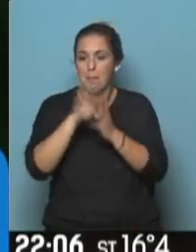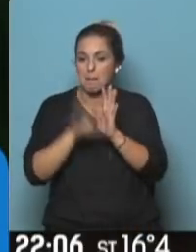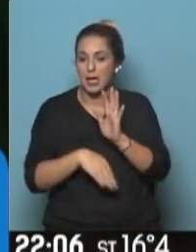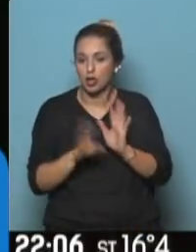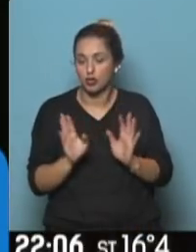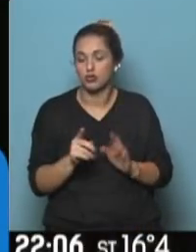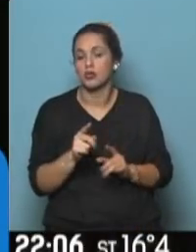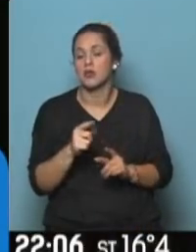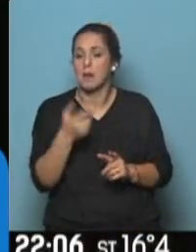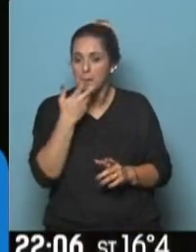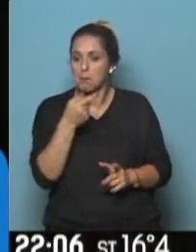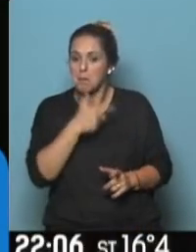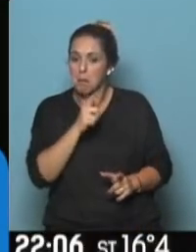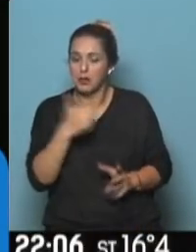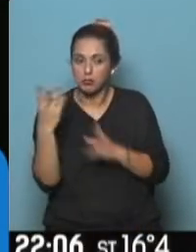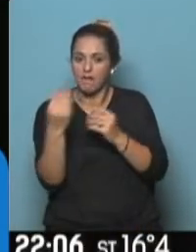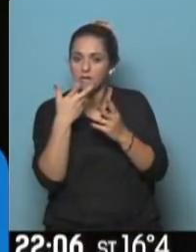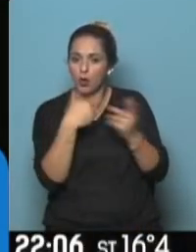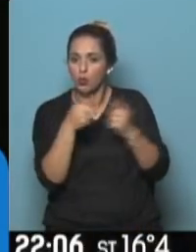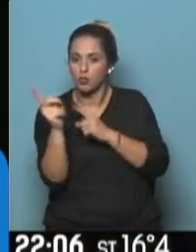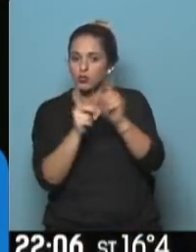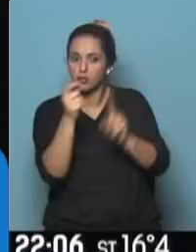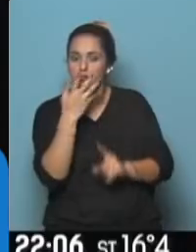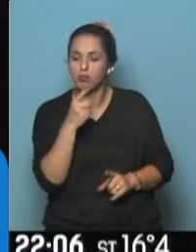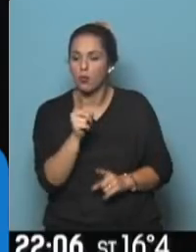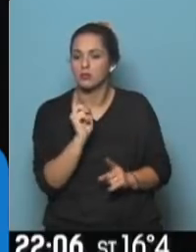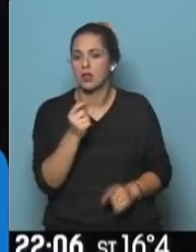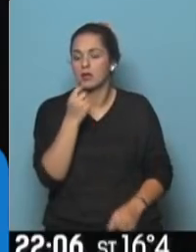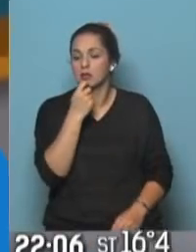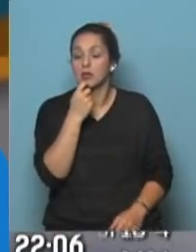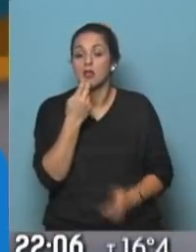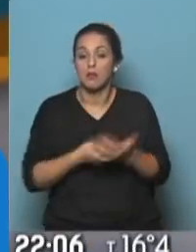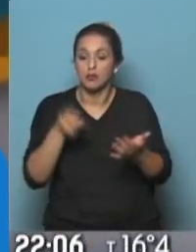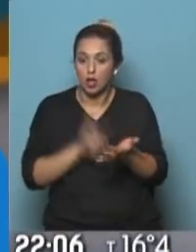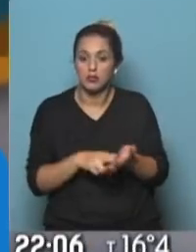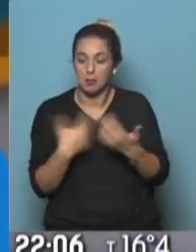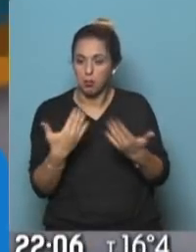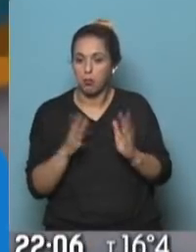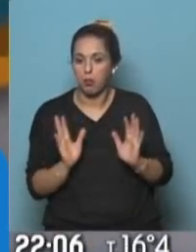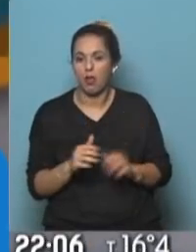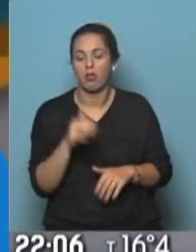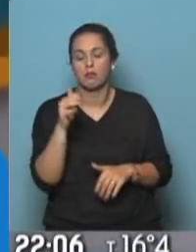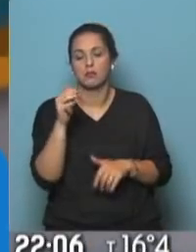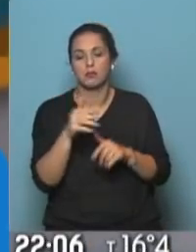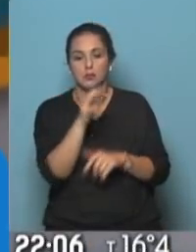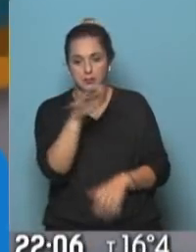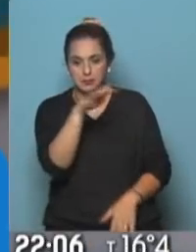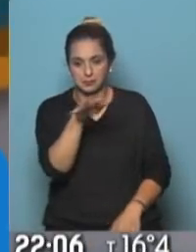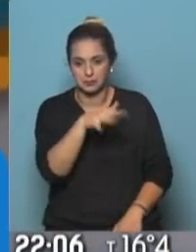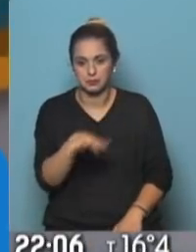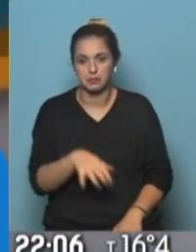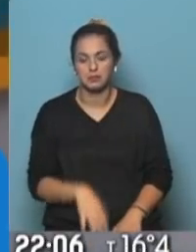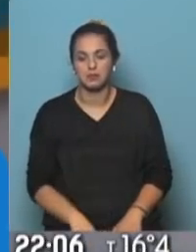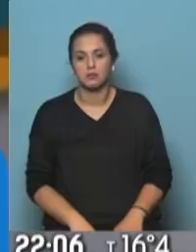rechazo. Este indicador es definitorio en un escenario de balotaje. Eu acho que a Lava Jato pode ser, quando se